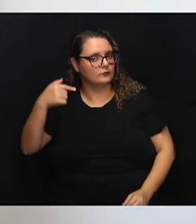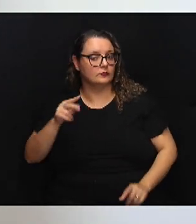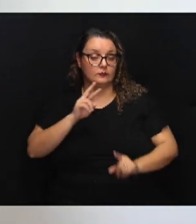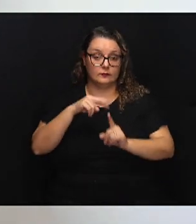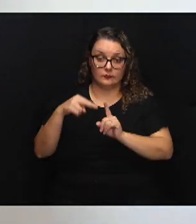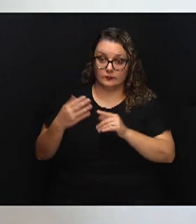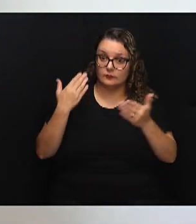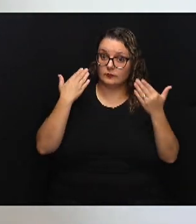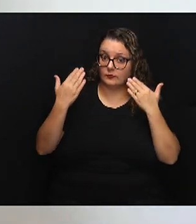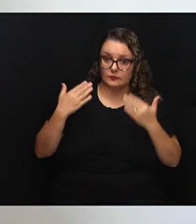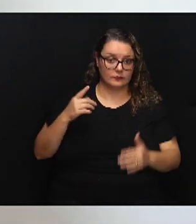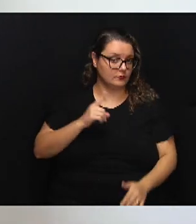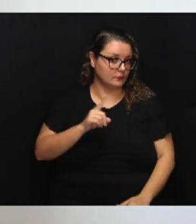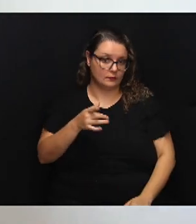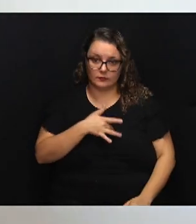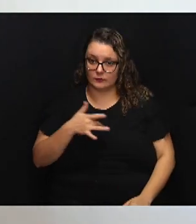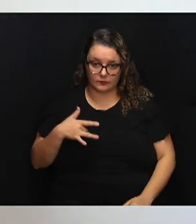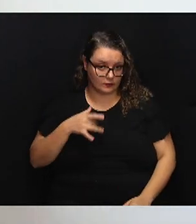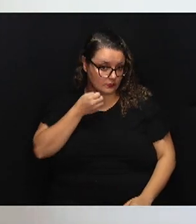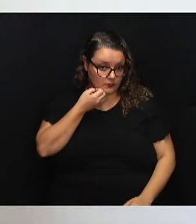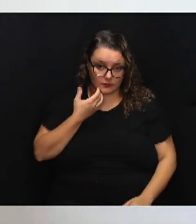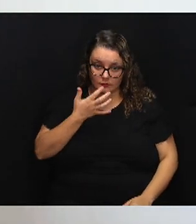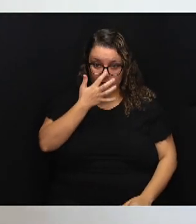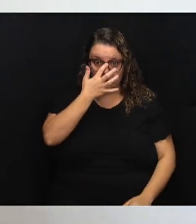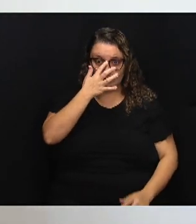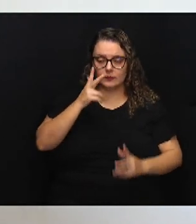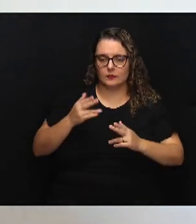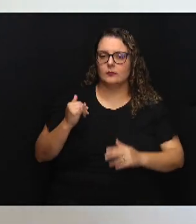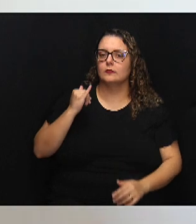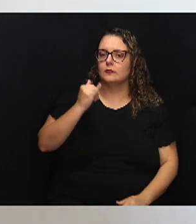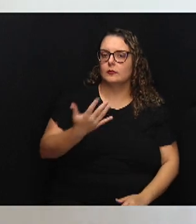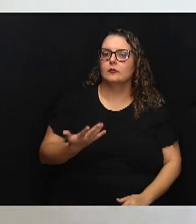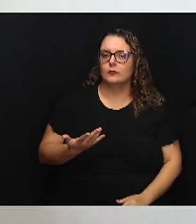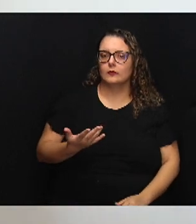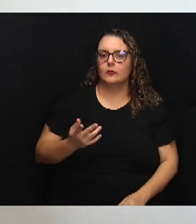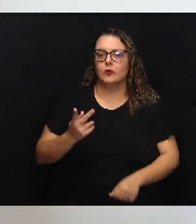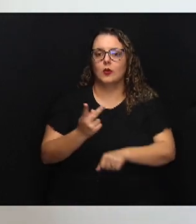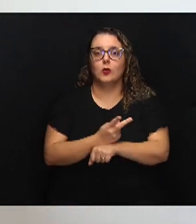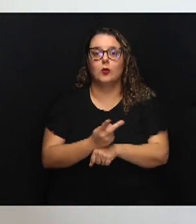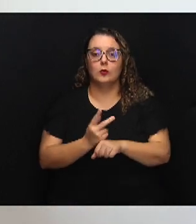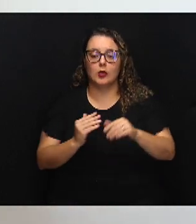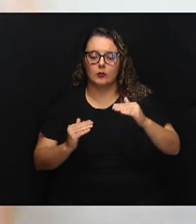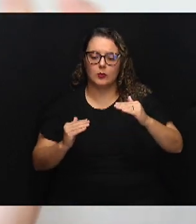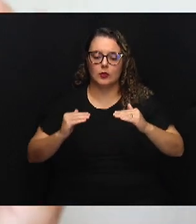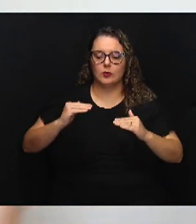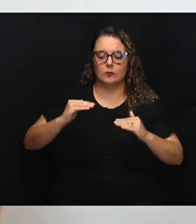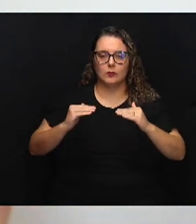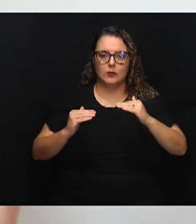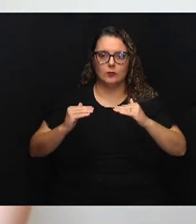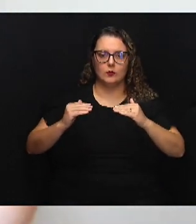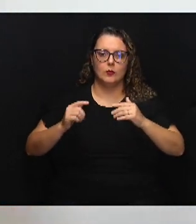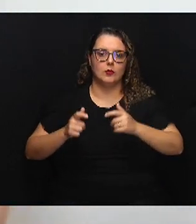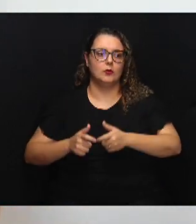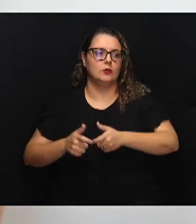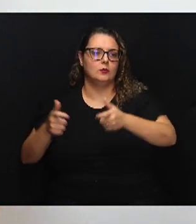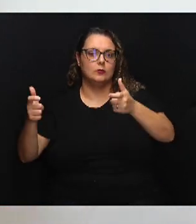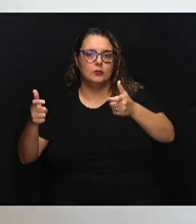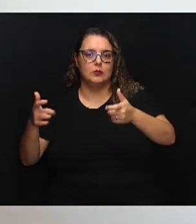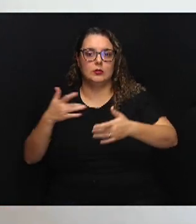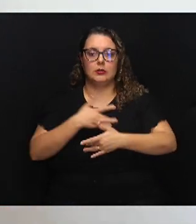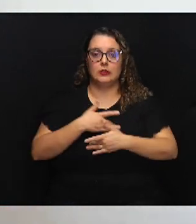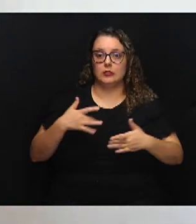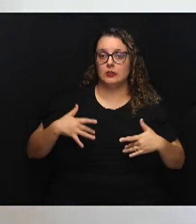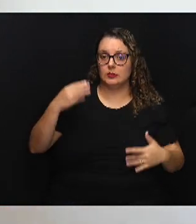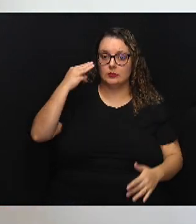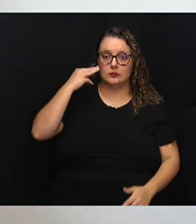vista psicológico, não é saudável, porque é o que você falou, é uma busca do equilíbrio, né? Os extremos na saúde mental,